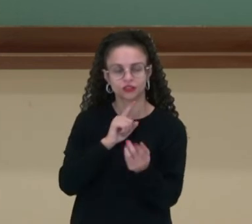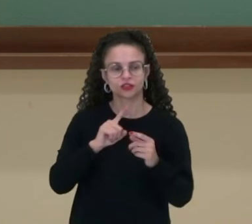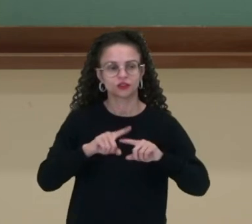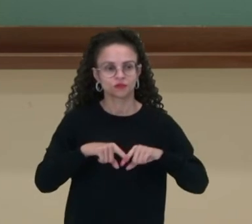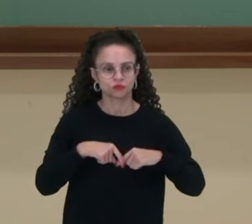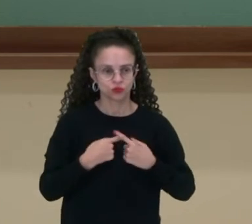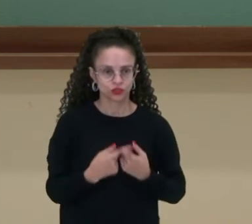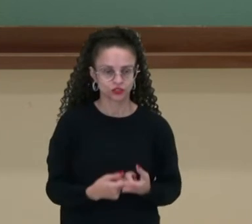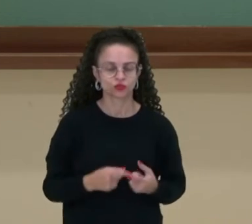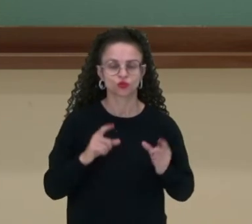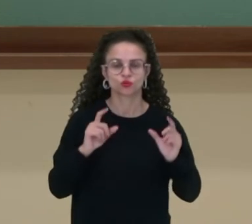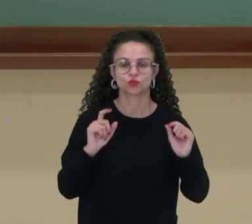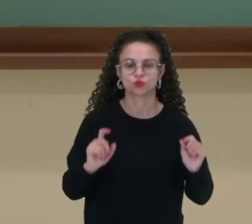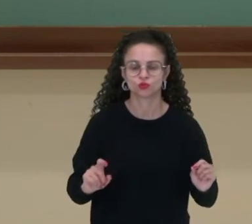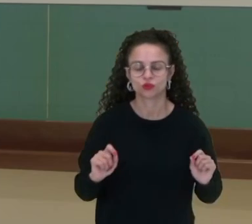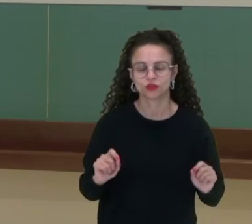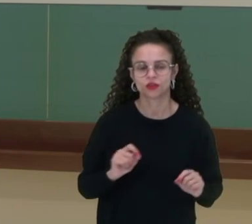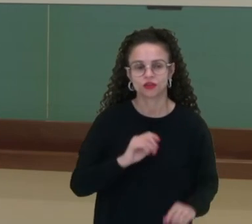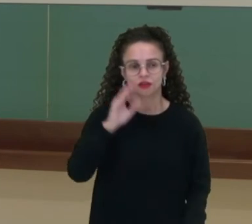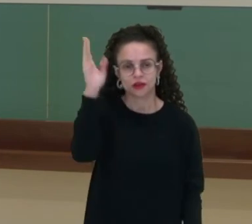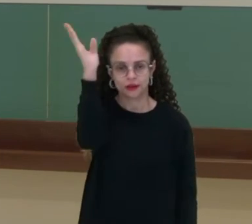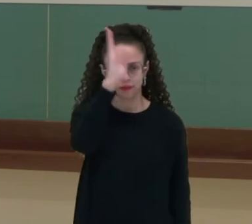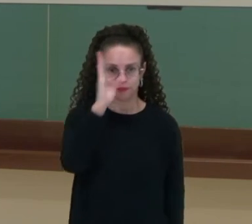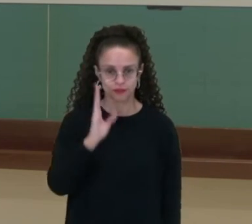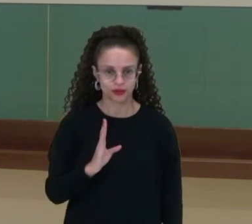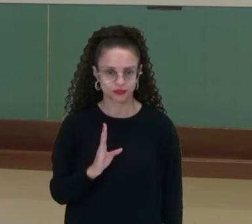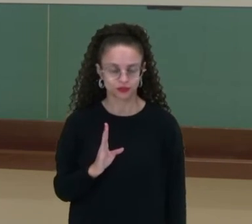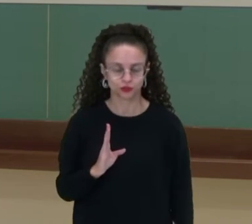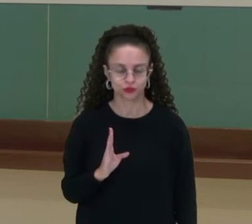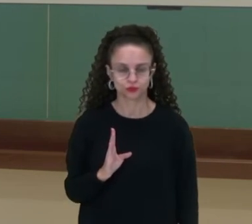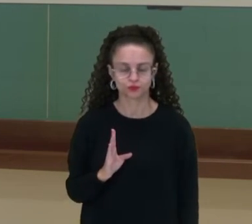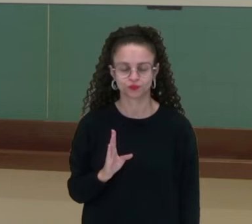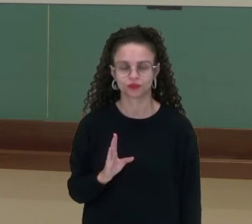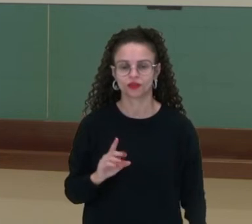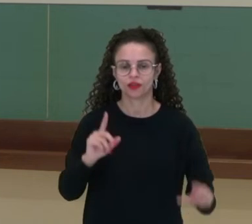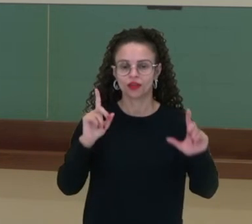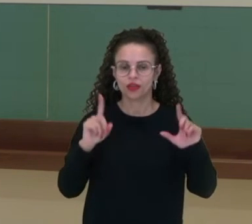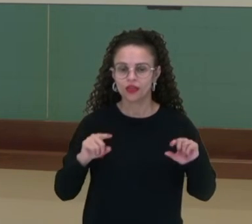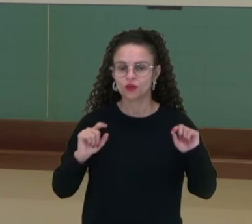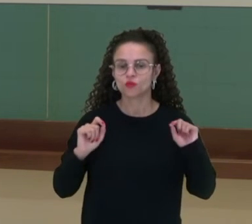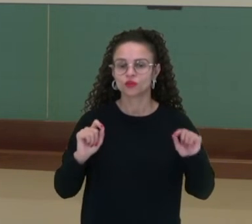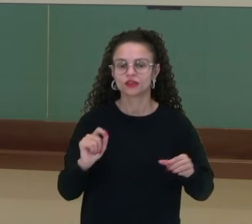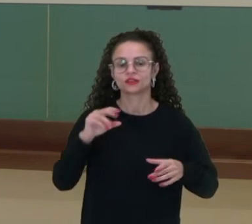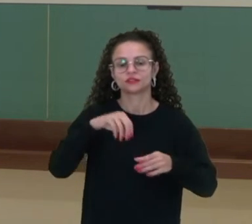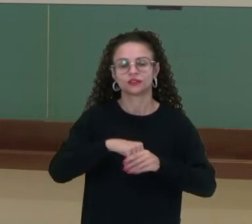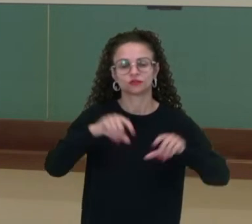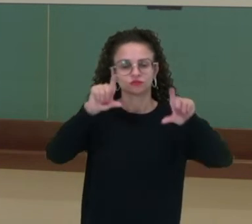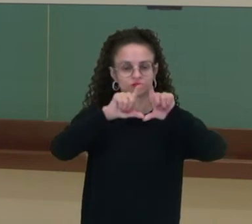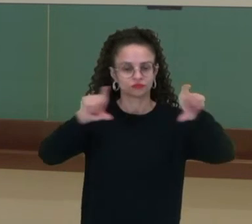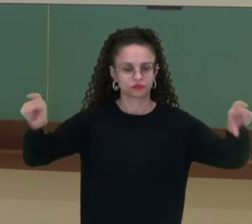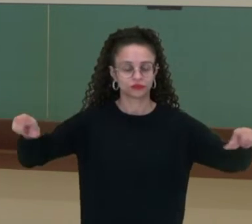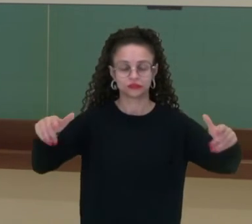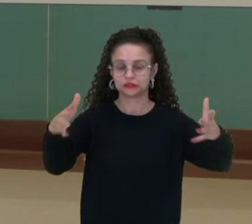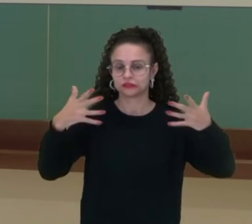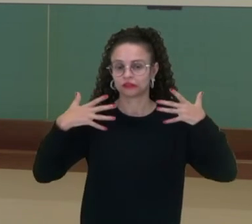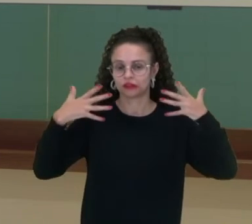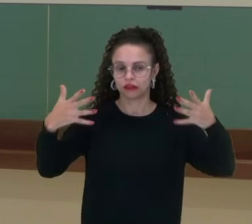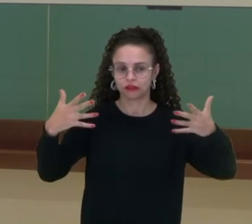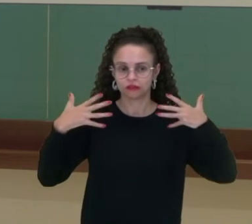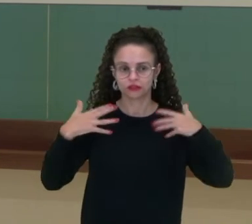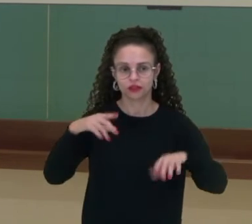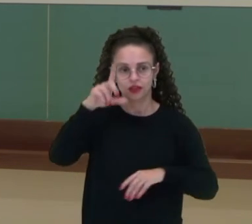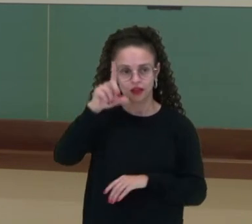nisso, repare que o Brasil, a maior parte dele está dentro de uma zona quente do nosso planeta, né?